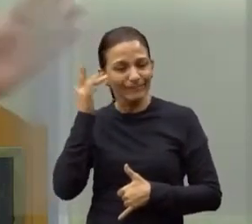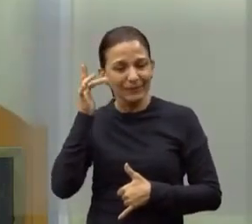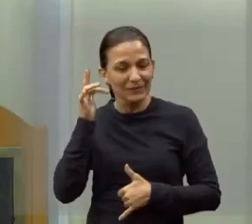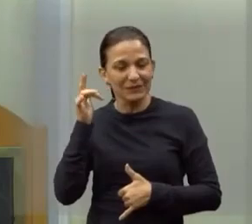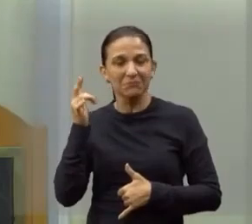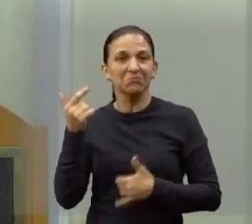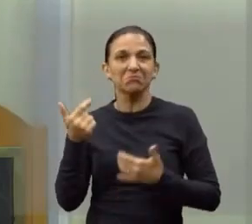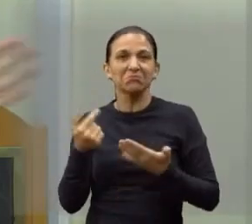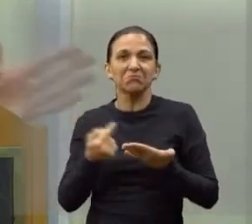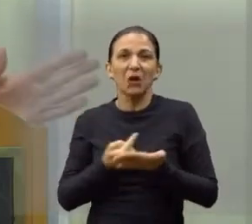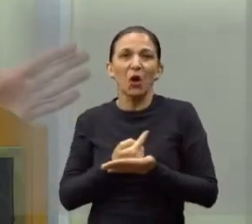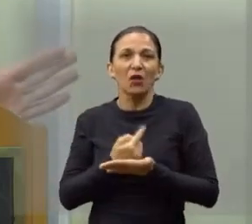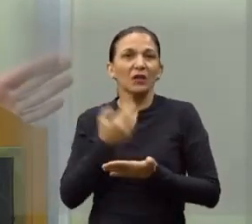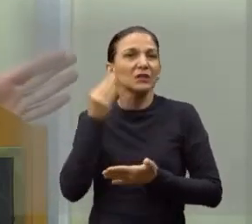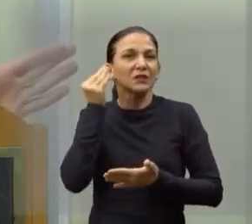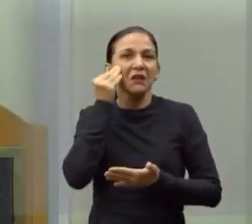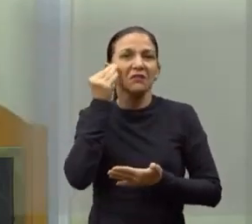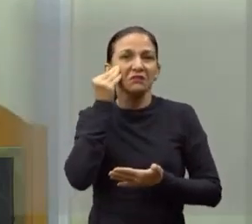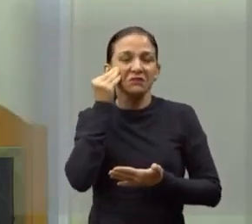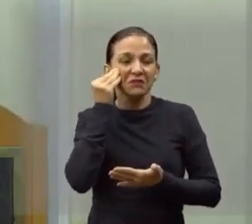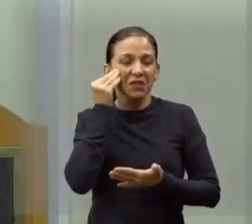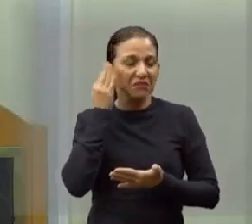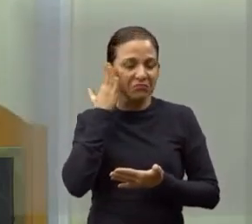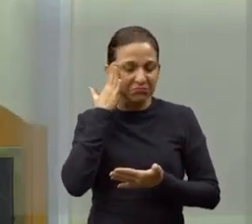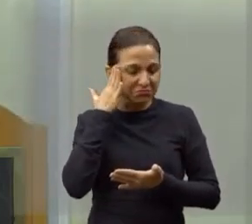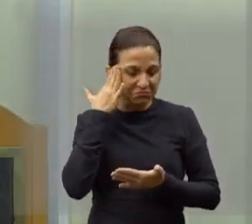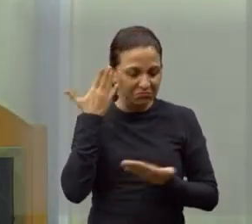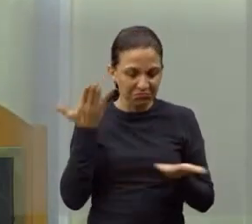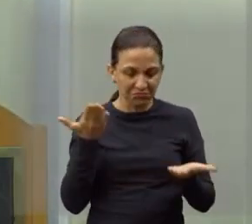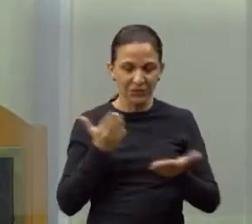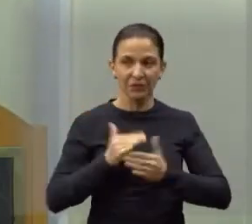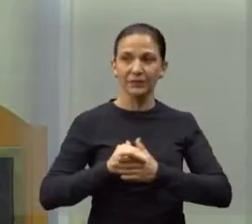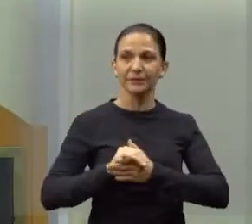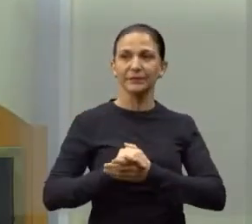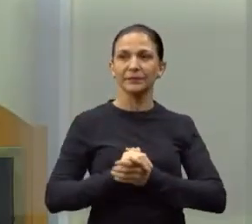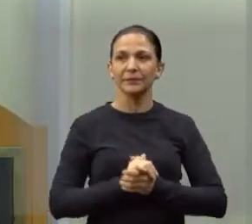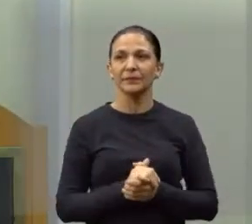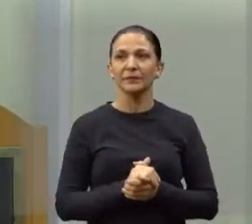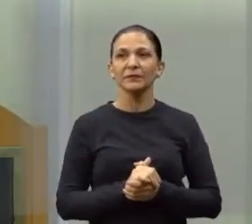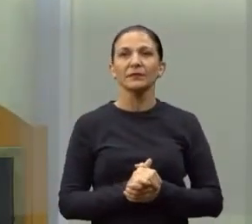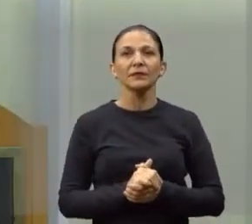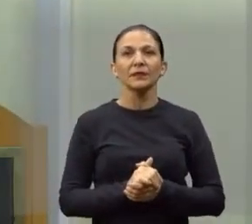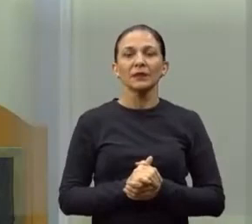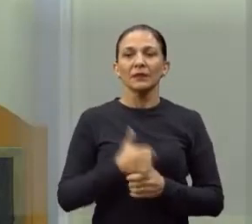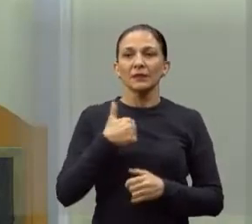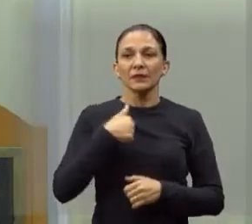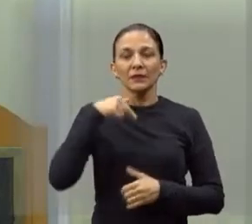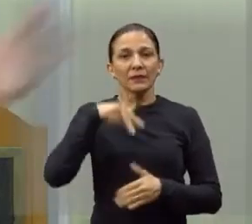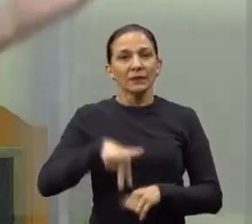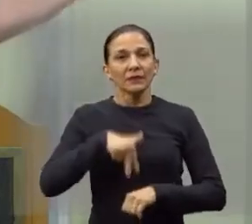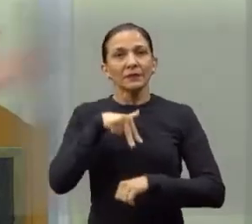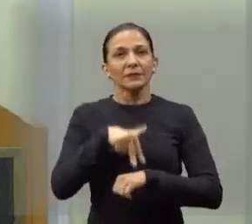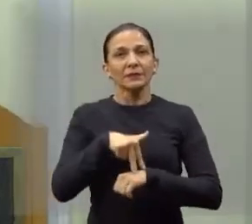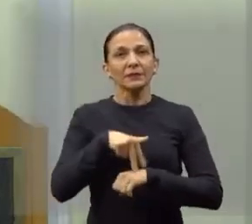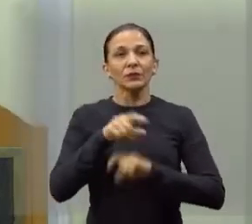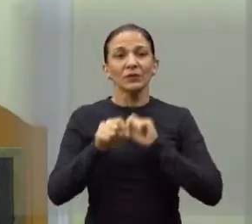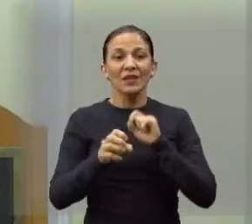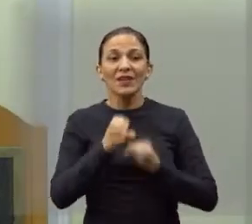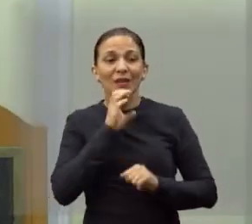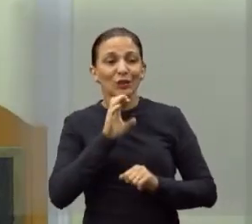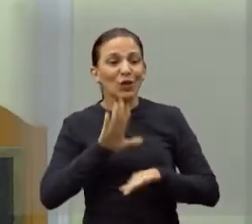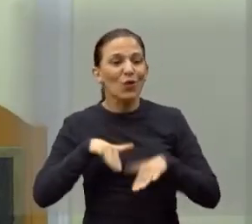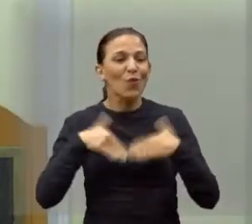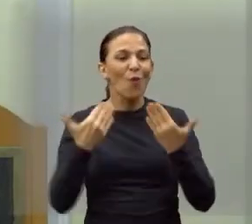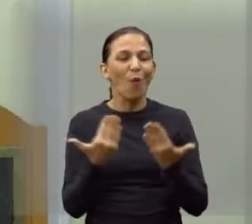pergunta, juro, tentei, mas agora eu saio daqui sem fazer exatamente qual que foi a